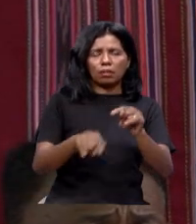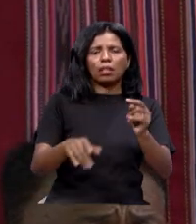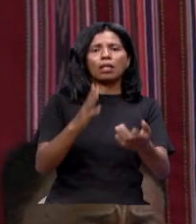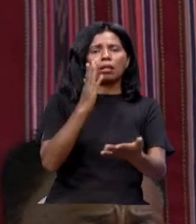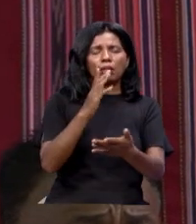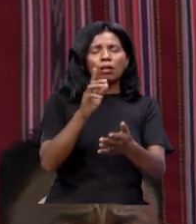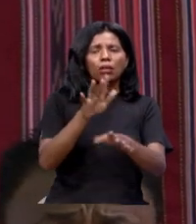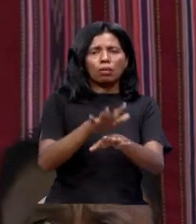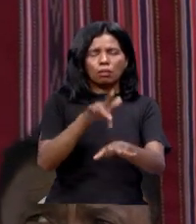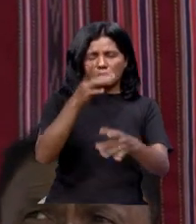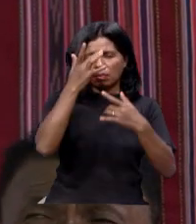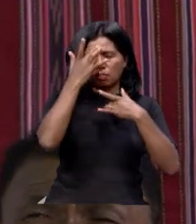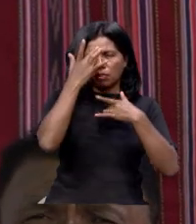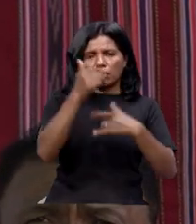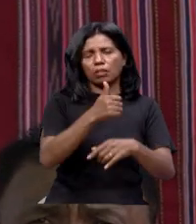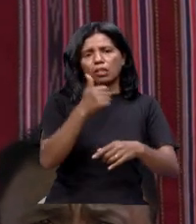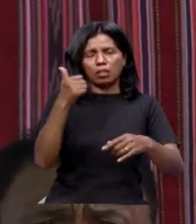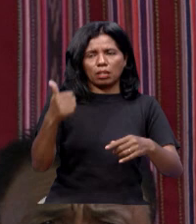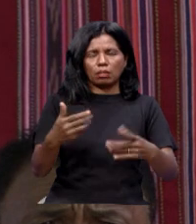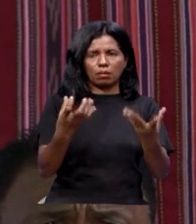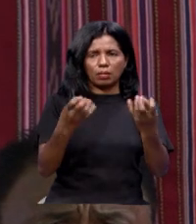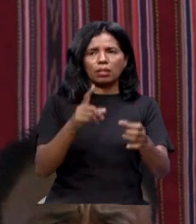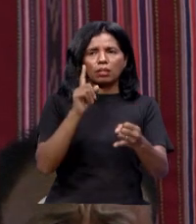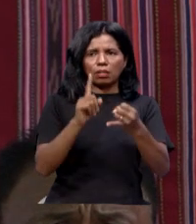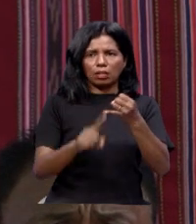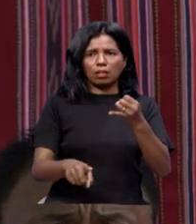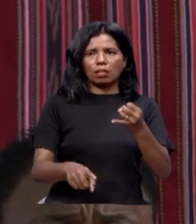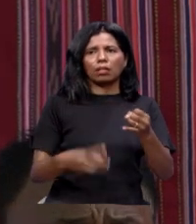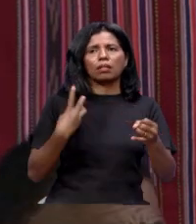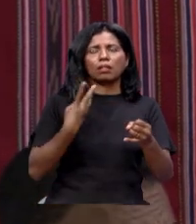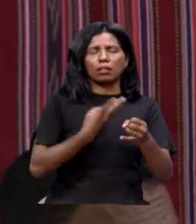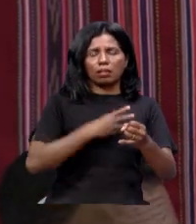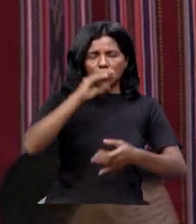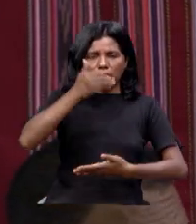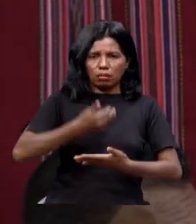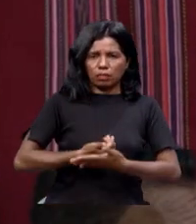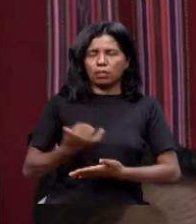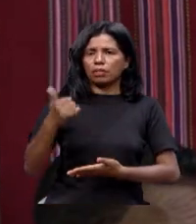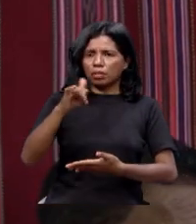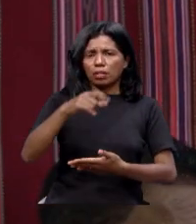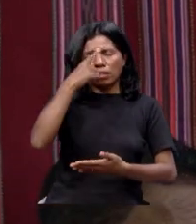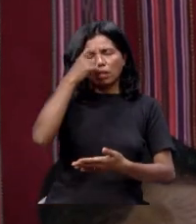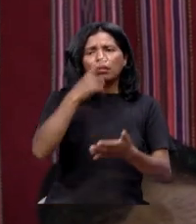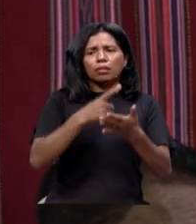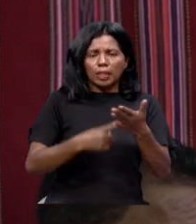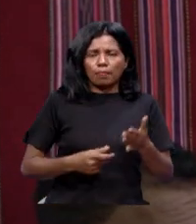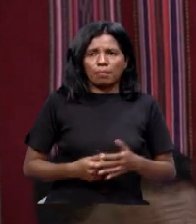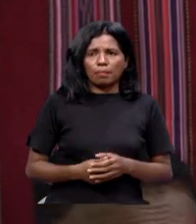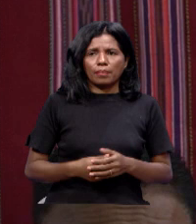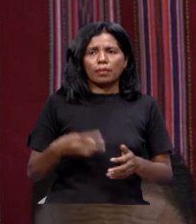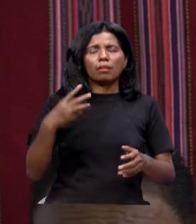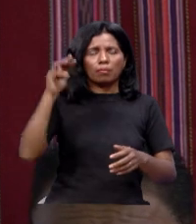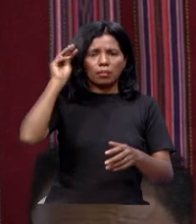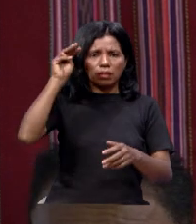sera nebe, cari i cusmai, affetta vai tenere un sera. Tama sera ma che sta